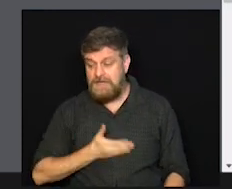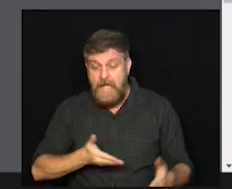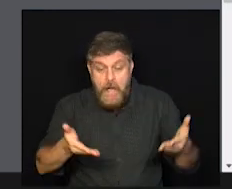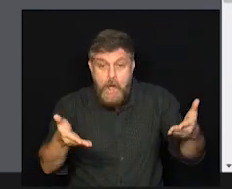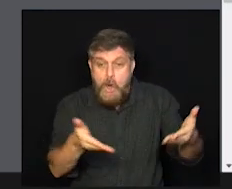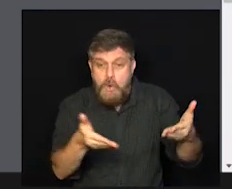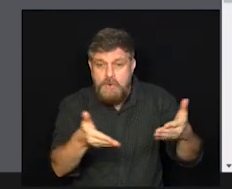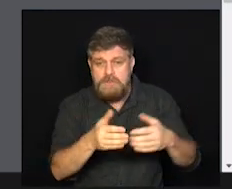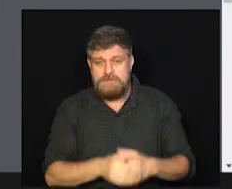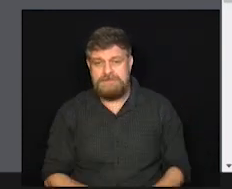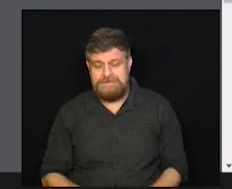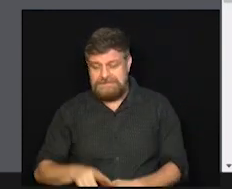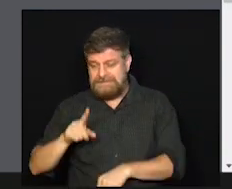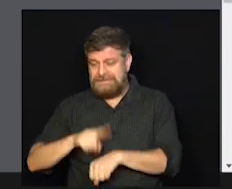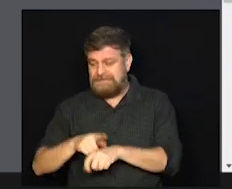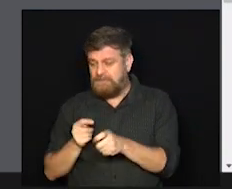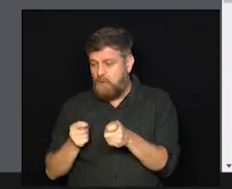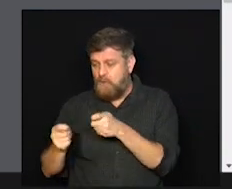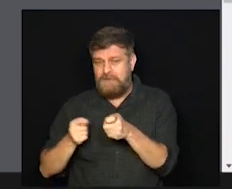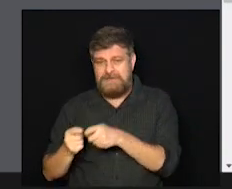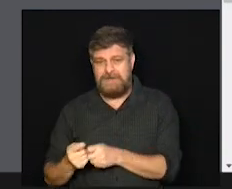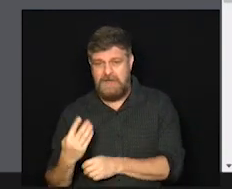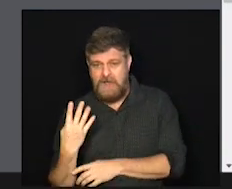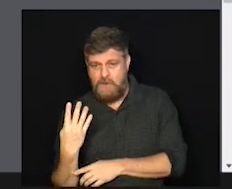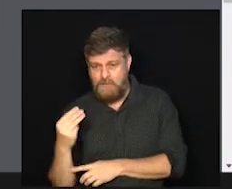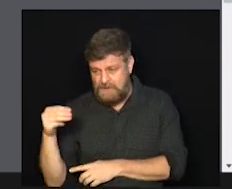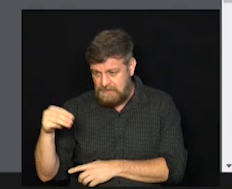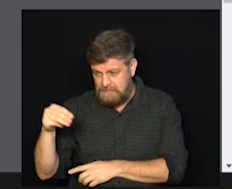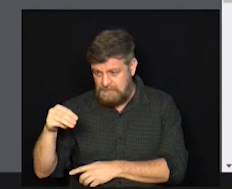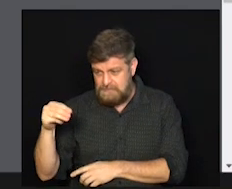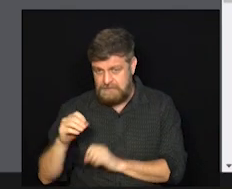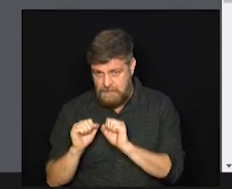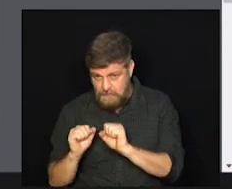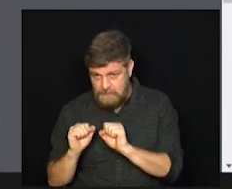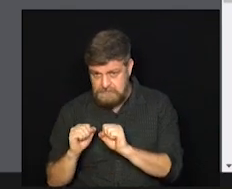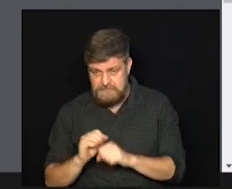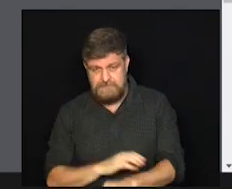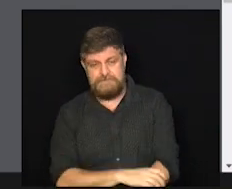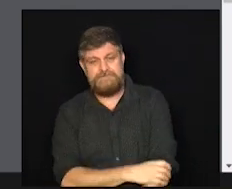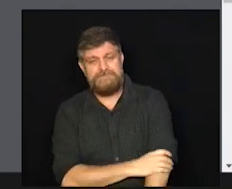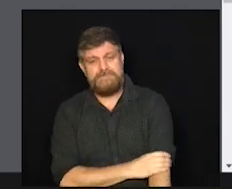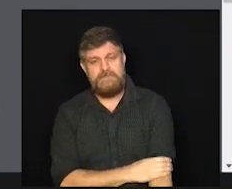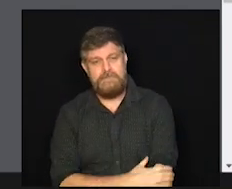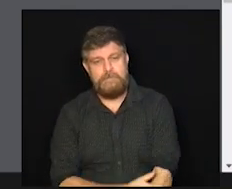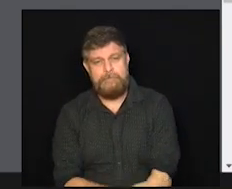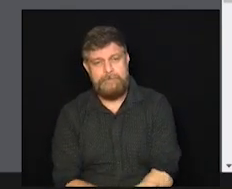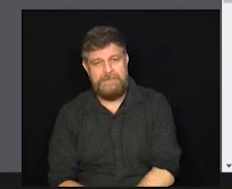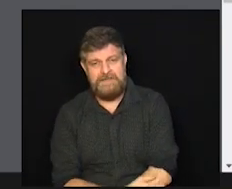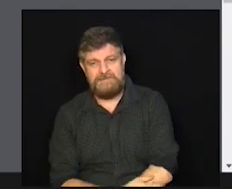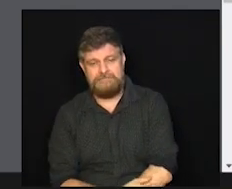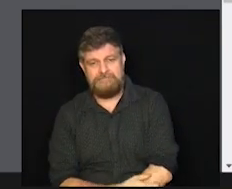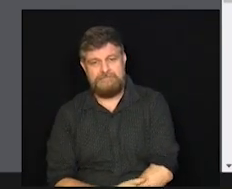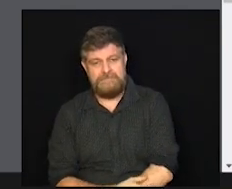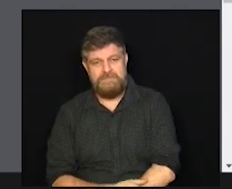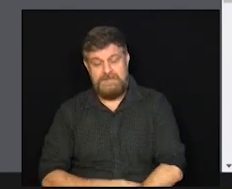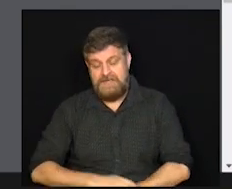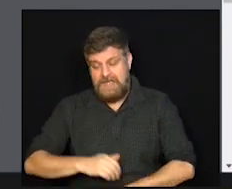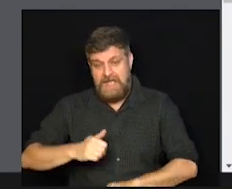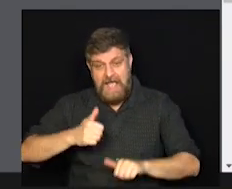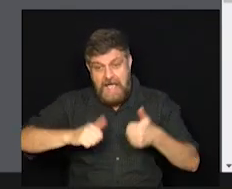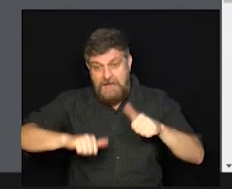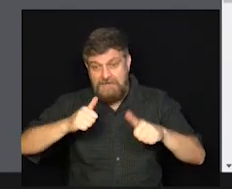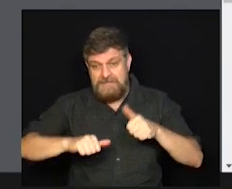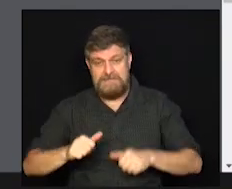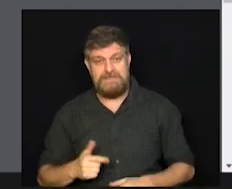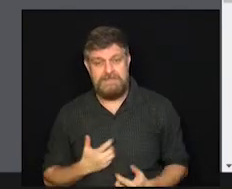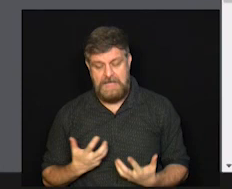não sei quanto tempo foi estar me controlando, eu peço mais uns 4 aí, se puder estourar o tempo. Segundo momento, uma breve análise a partir da campanha da